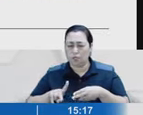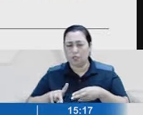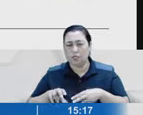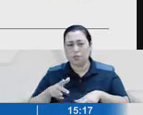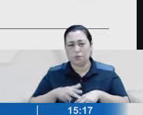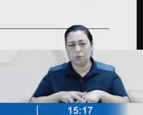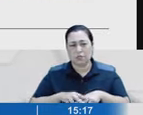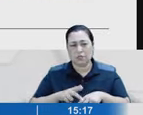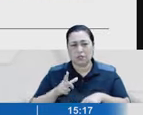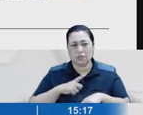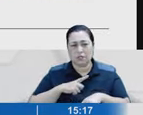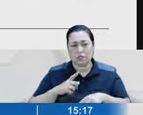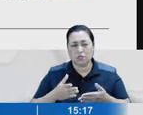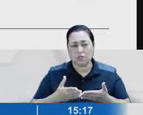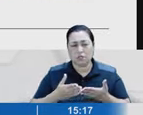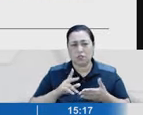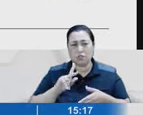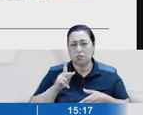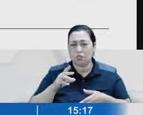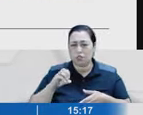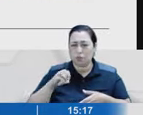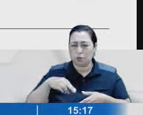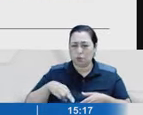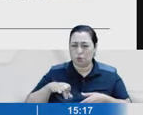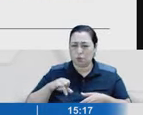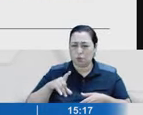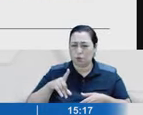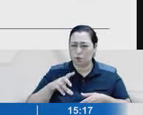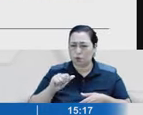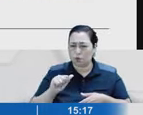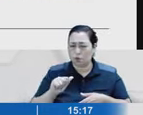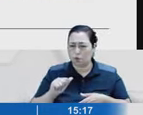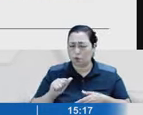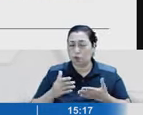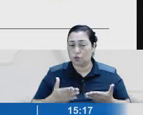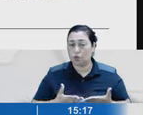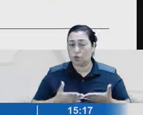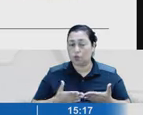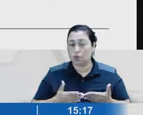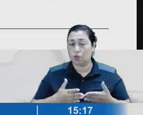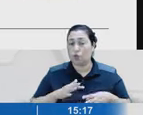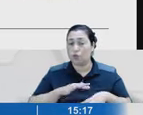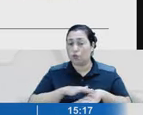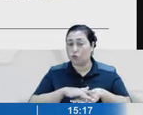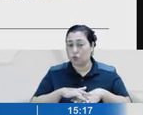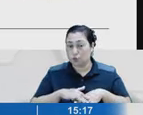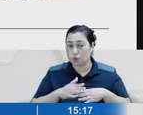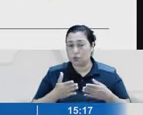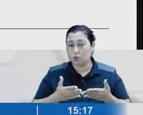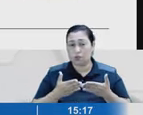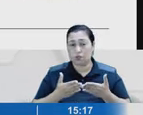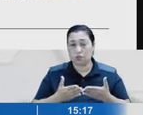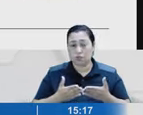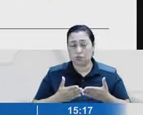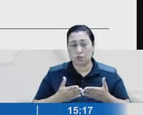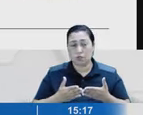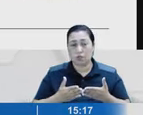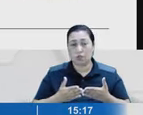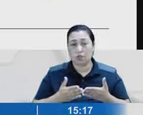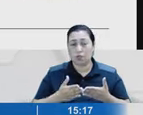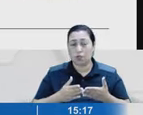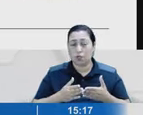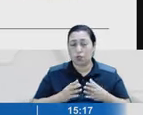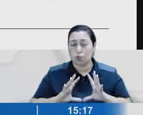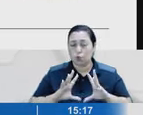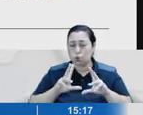hemorroida e era câncer. E vice-versa, que chega, eu tenho um câncer e é uma doença hemorroidária. Hemorroidas todos nós